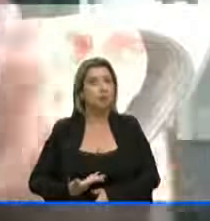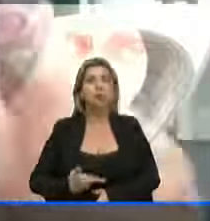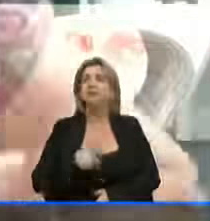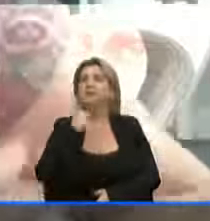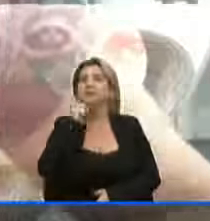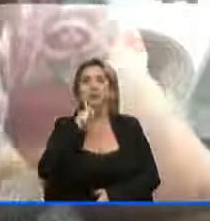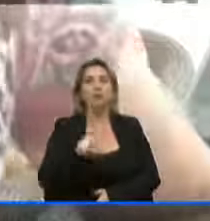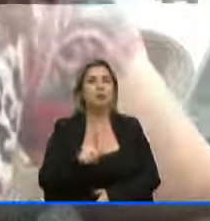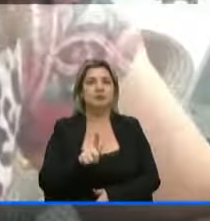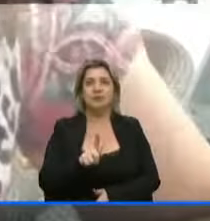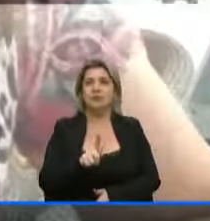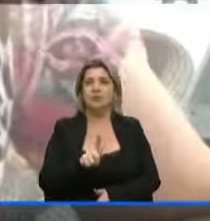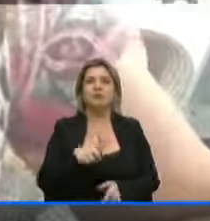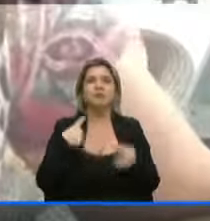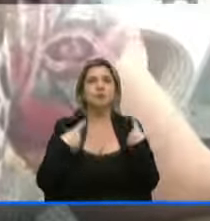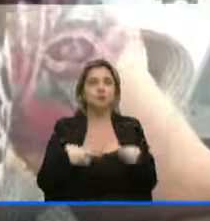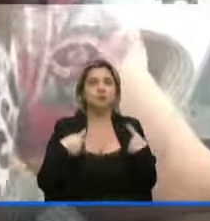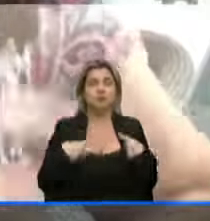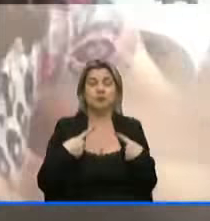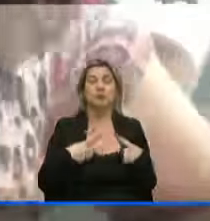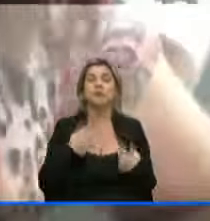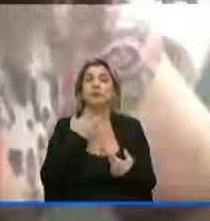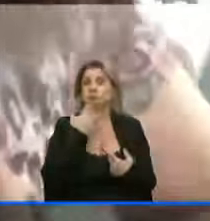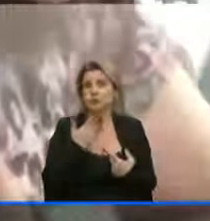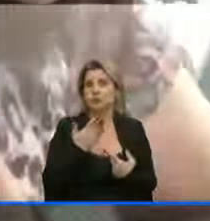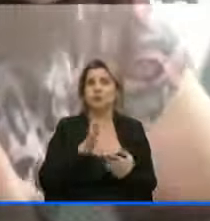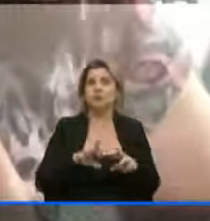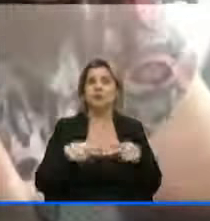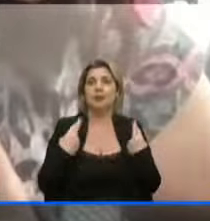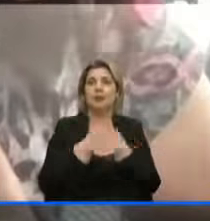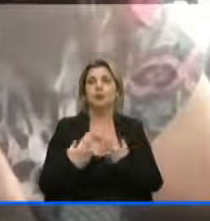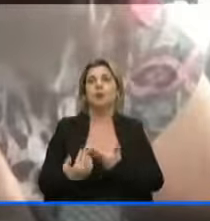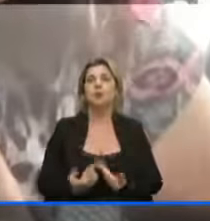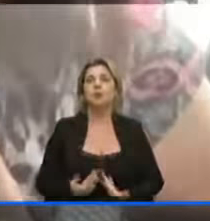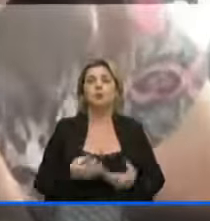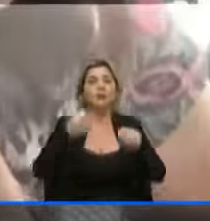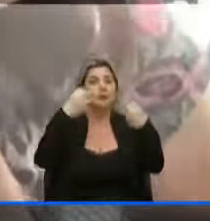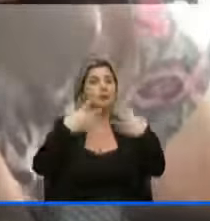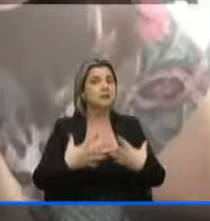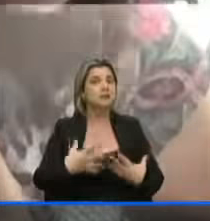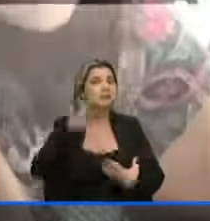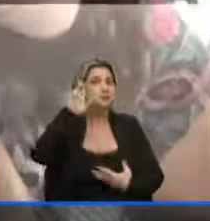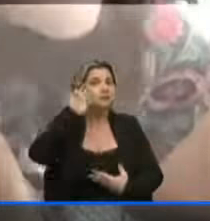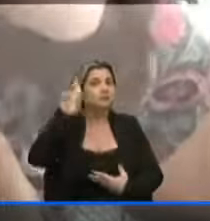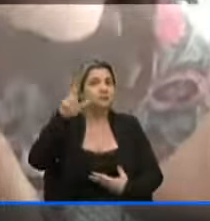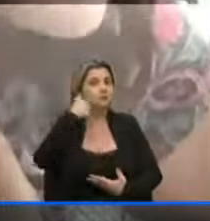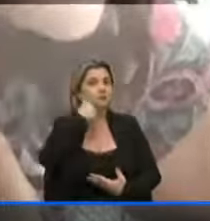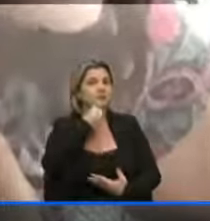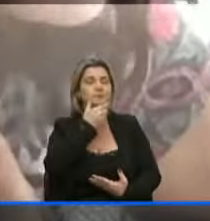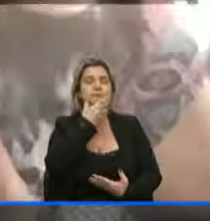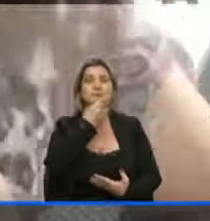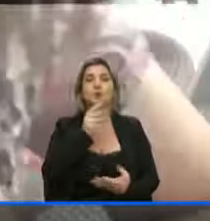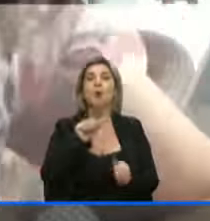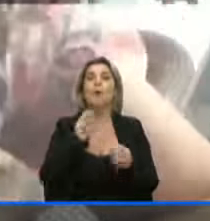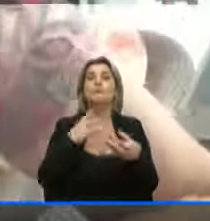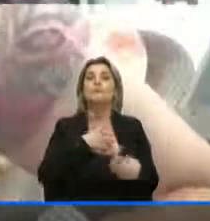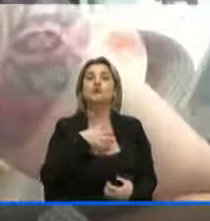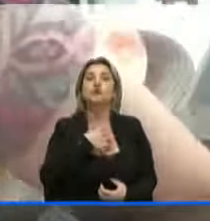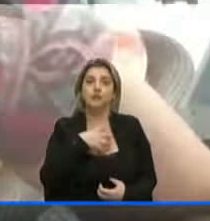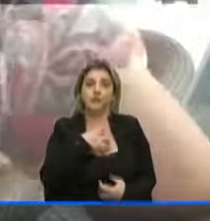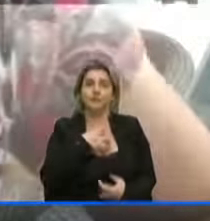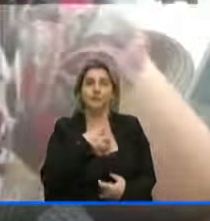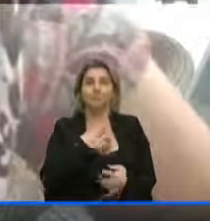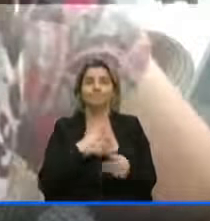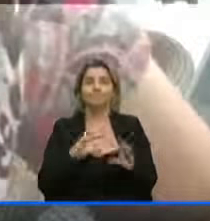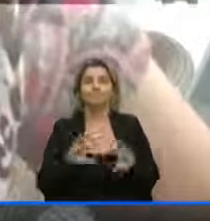nós estamos solicitando uma audiência pública, explicando para os senhores e senhoras a razão da audiência. E esgotamos todas